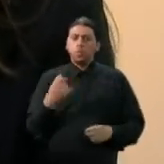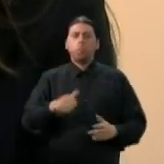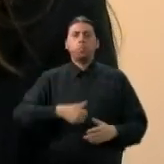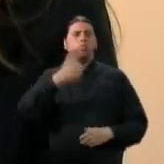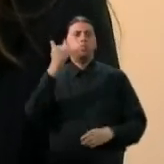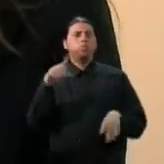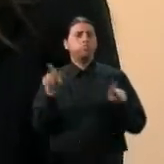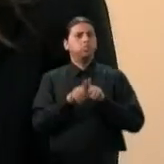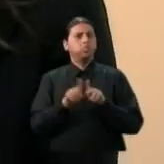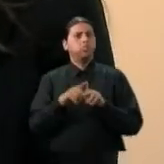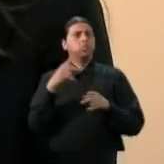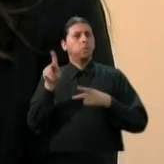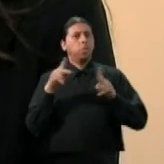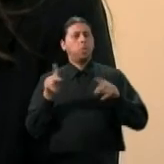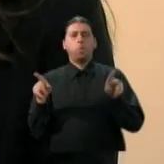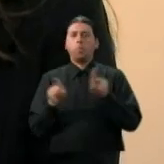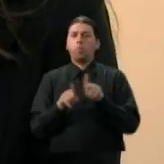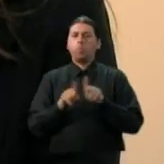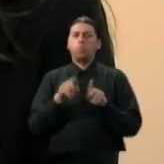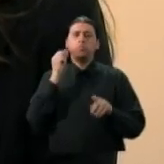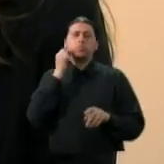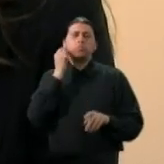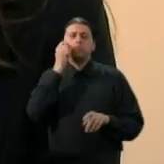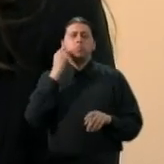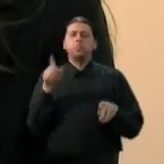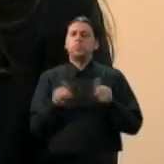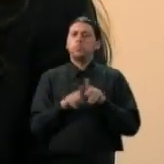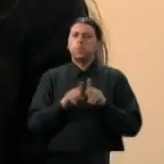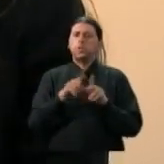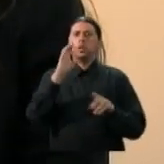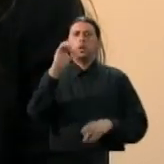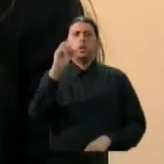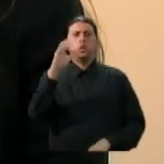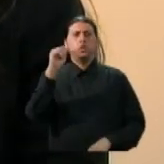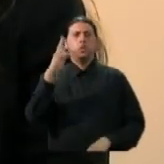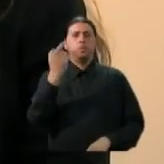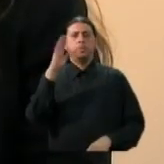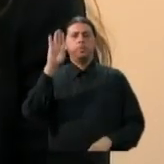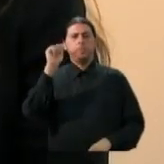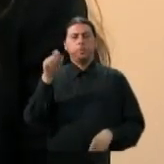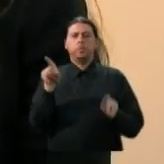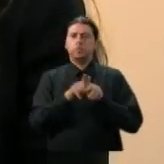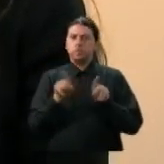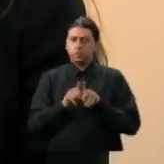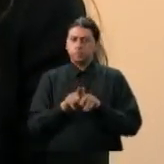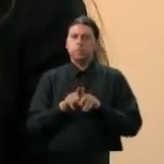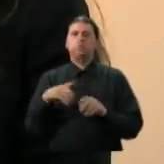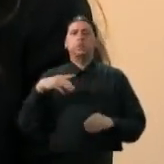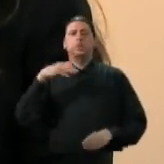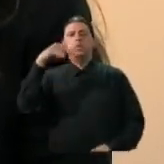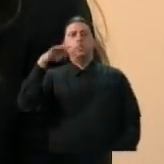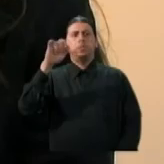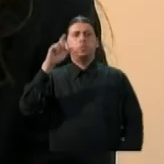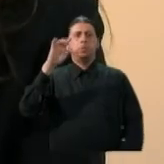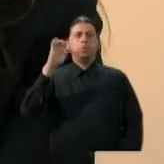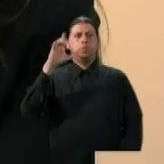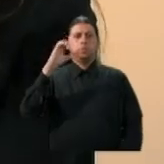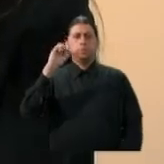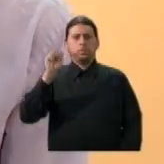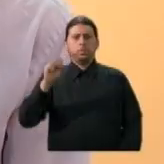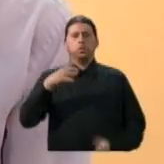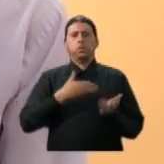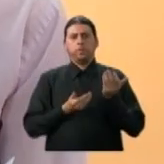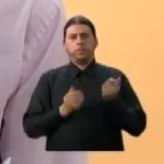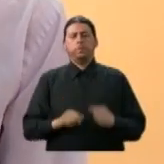melhor, né, tanto essa quanto o sarampo, quanto a cachumba, e também a meningocócica nos adolescentes. Para quem perdeu